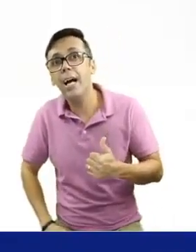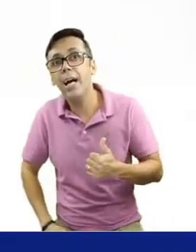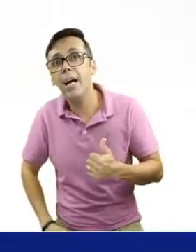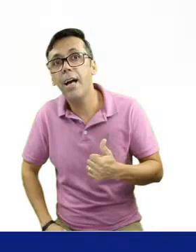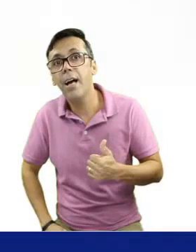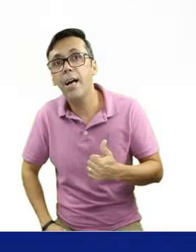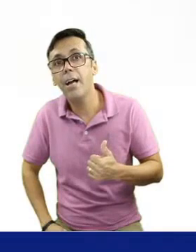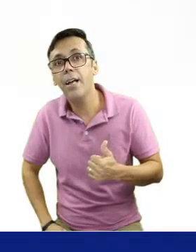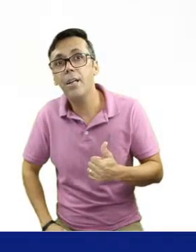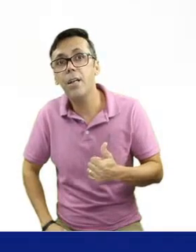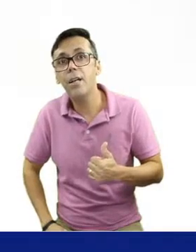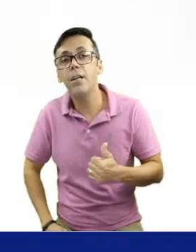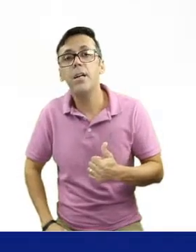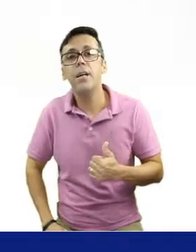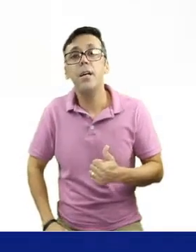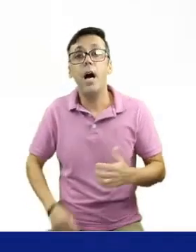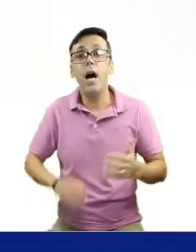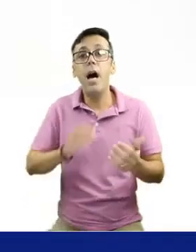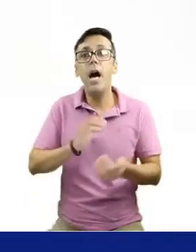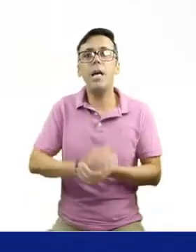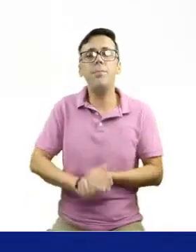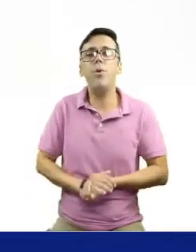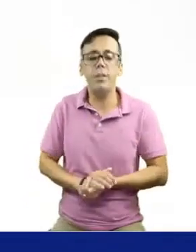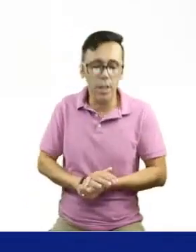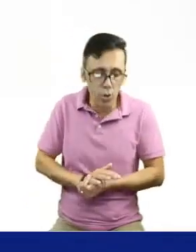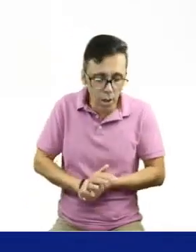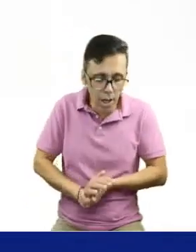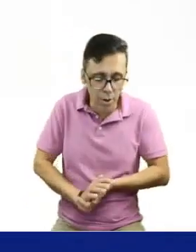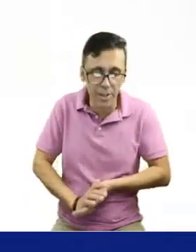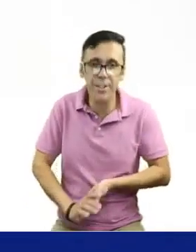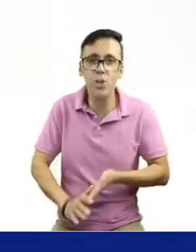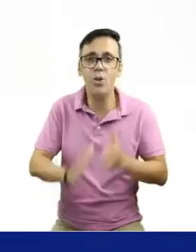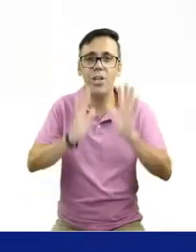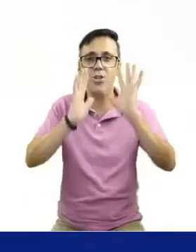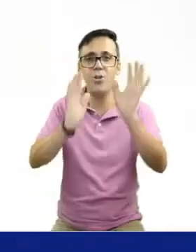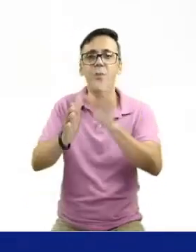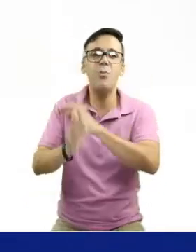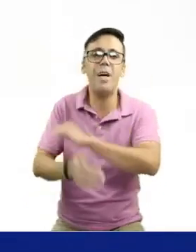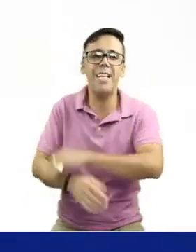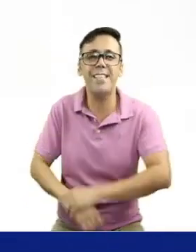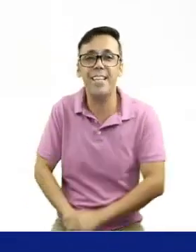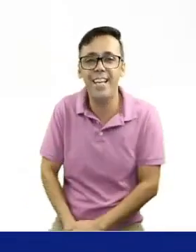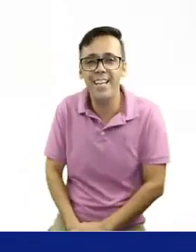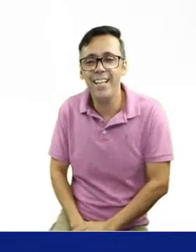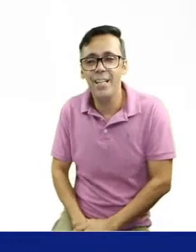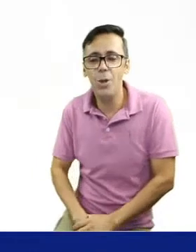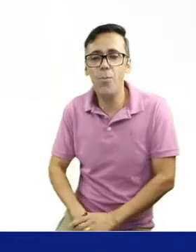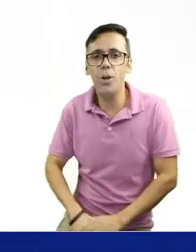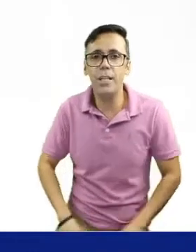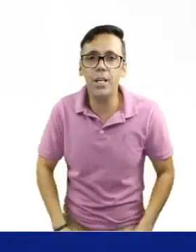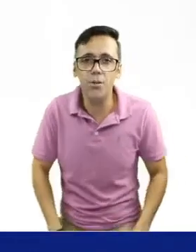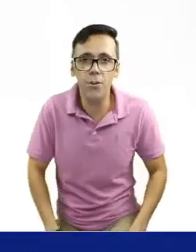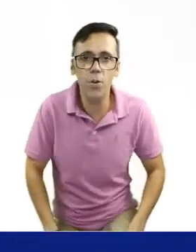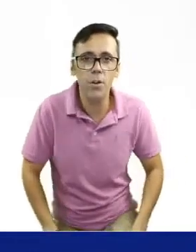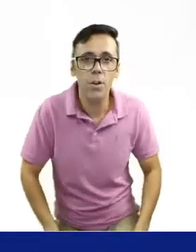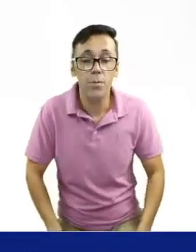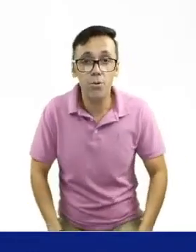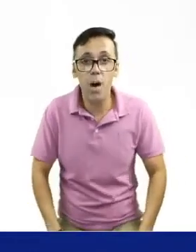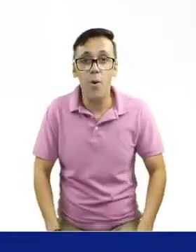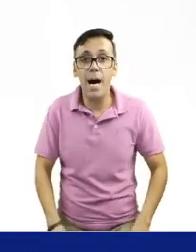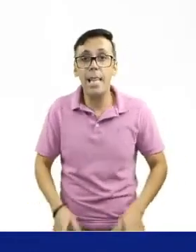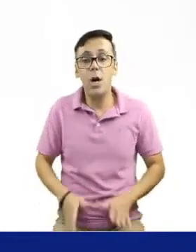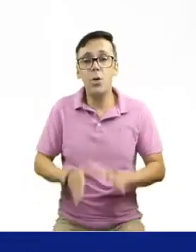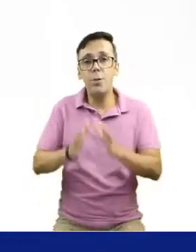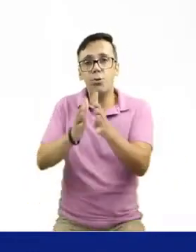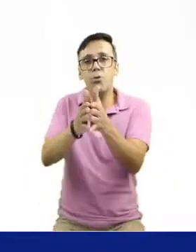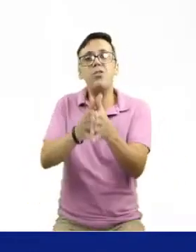falar e a importante Laura deixa a gente deixar um parente aqui importante viu